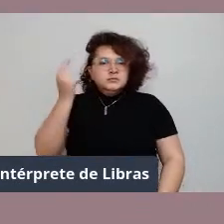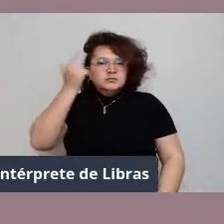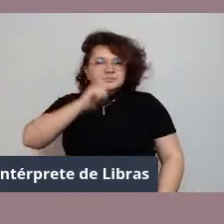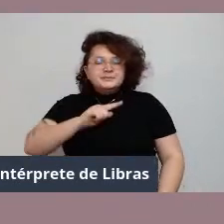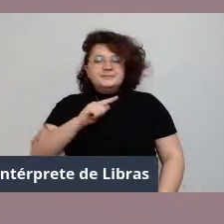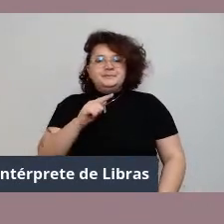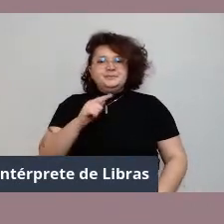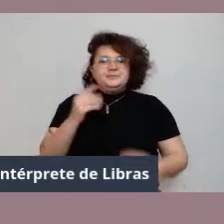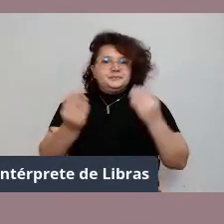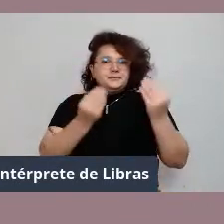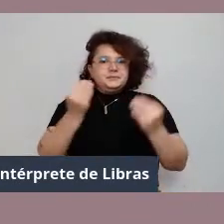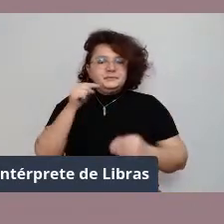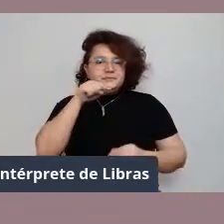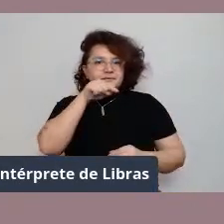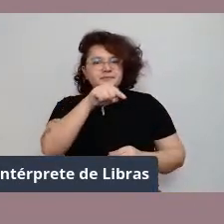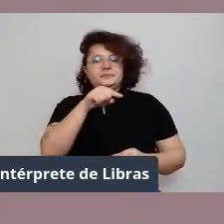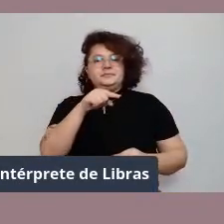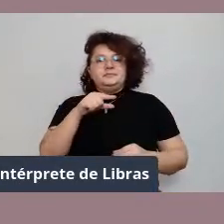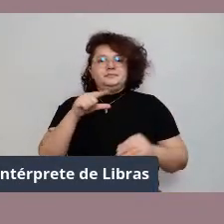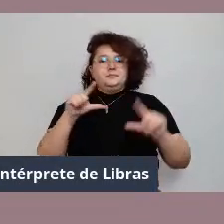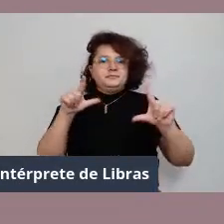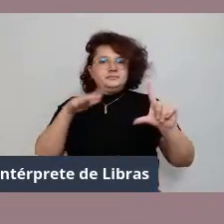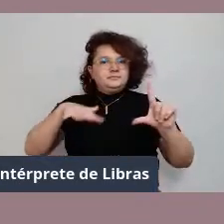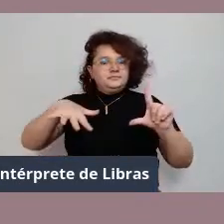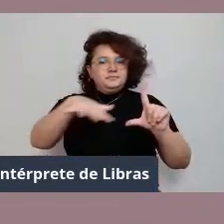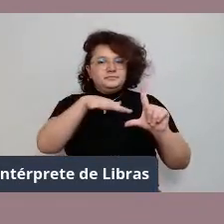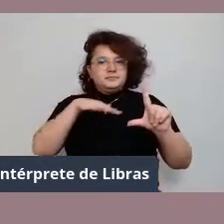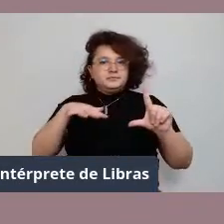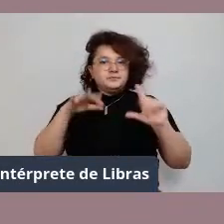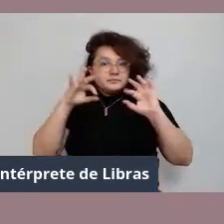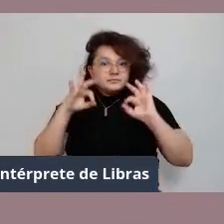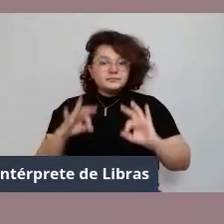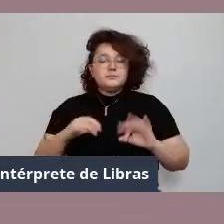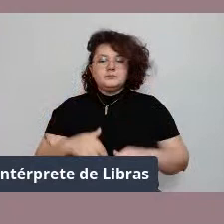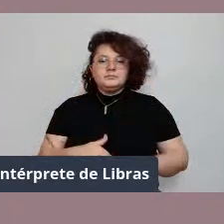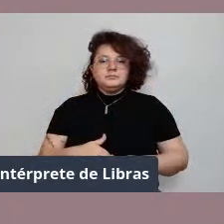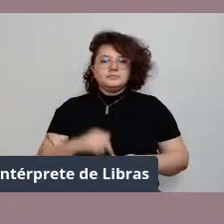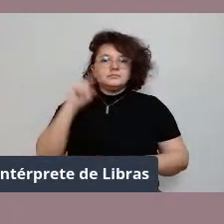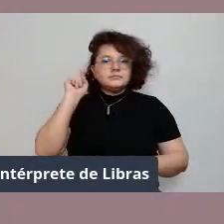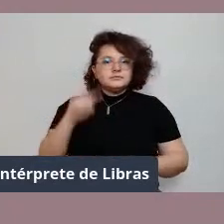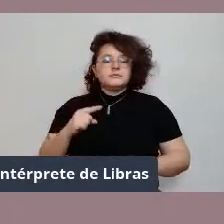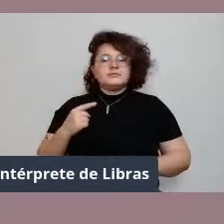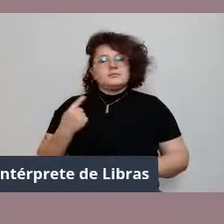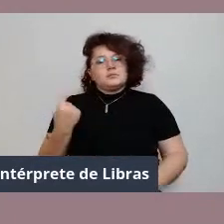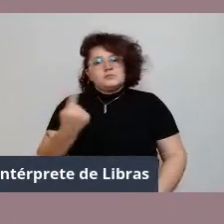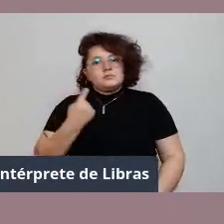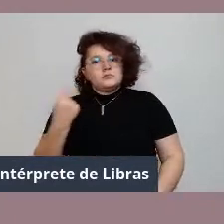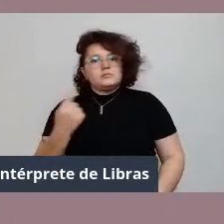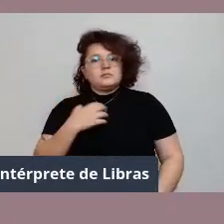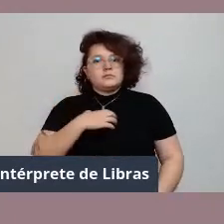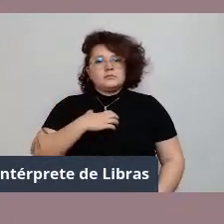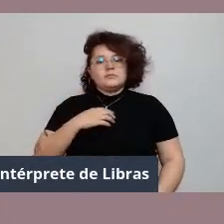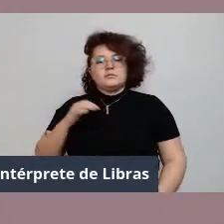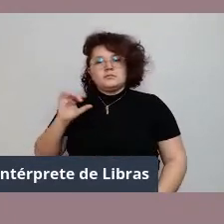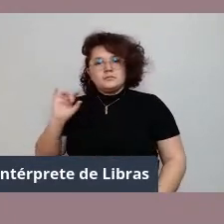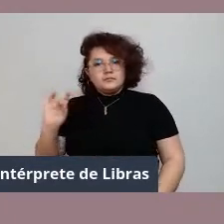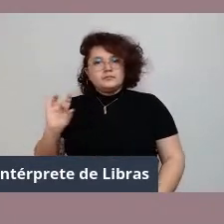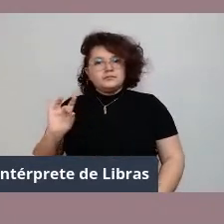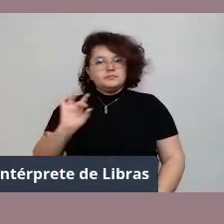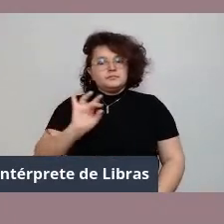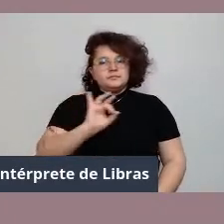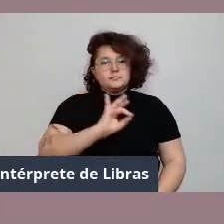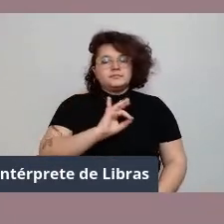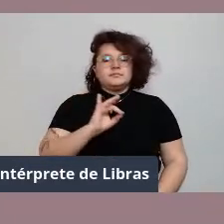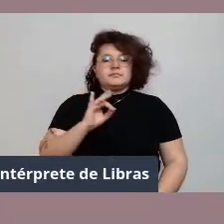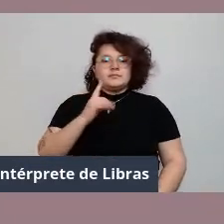dessa cena, da cena mesmo, a cena que é tão solitária, né, para cada um de nós,